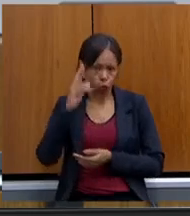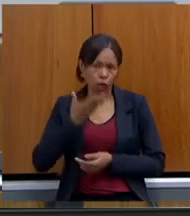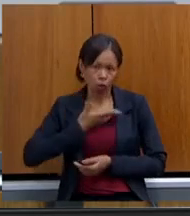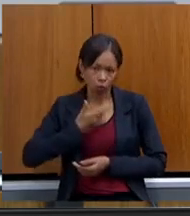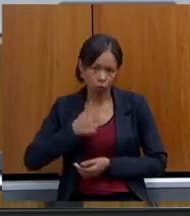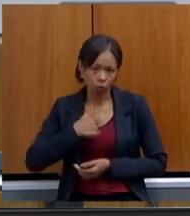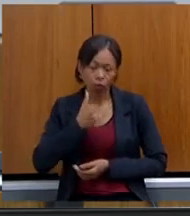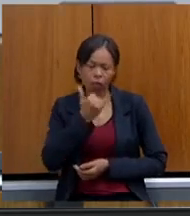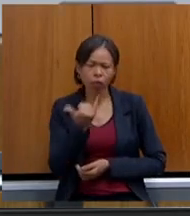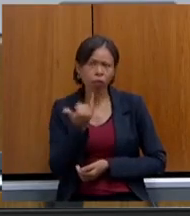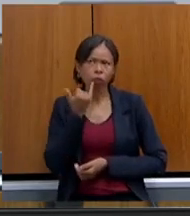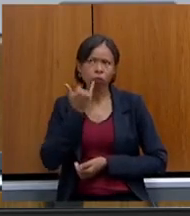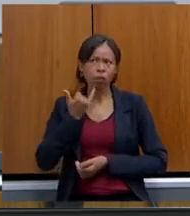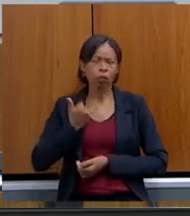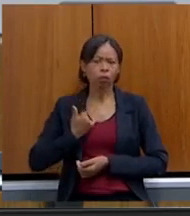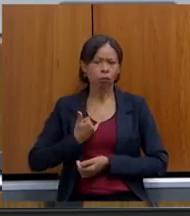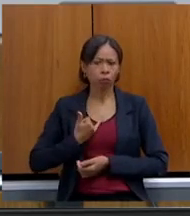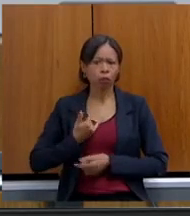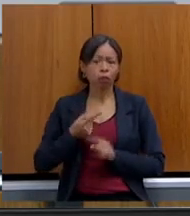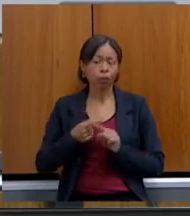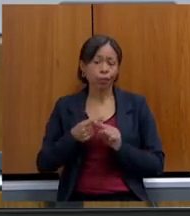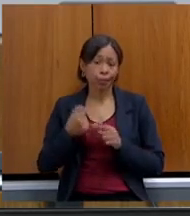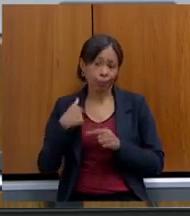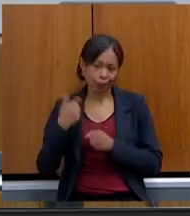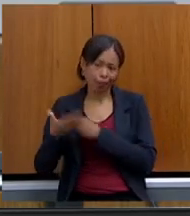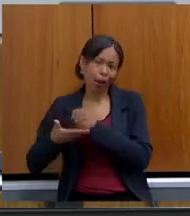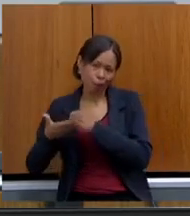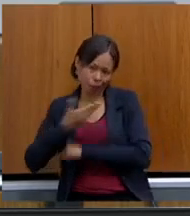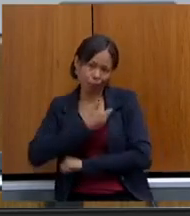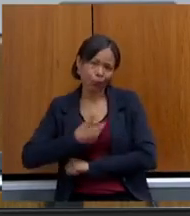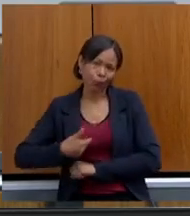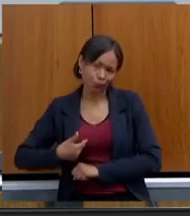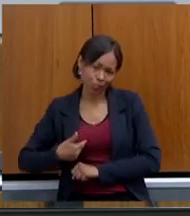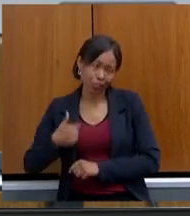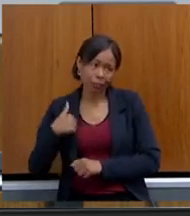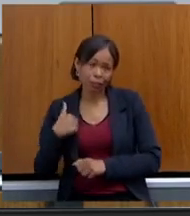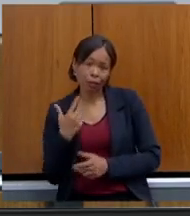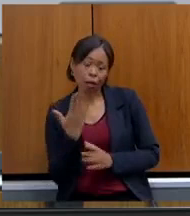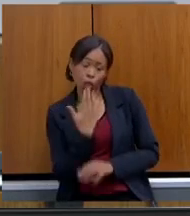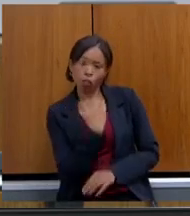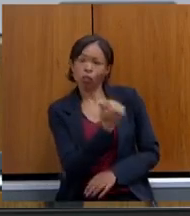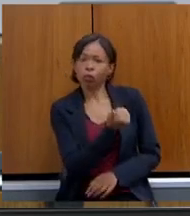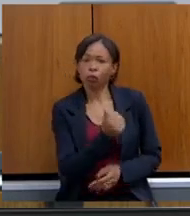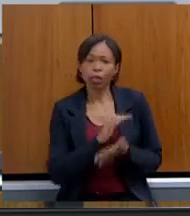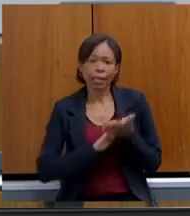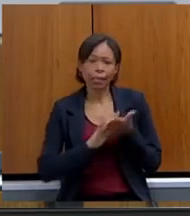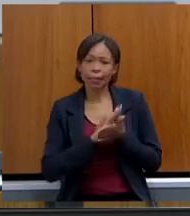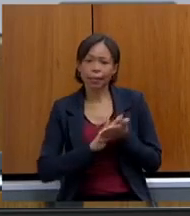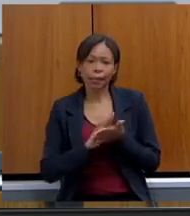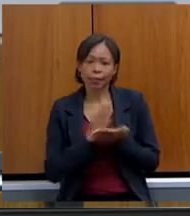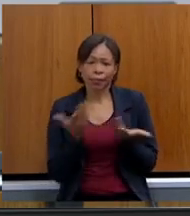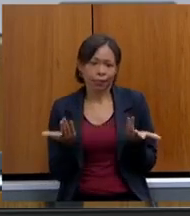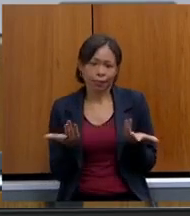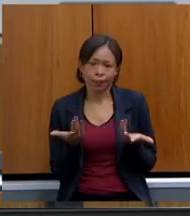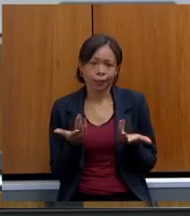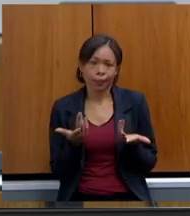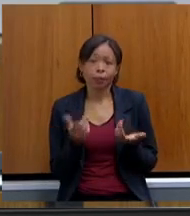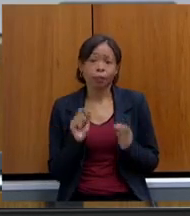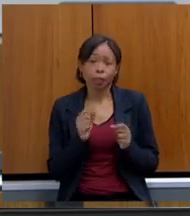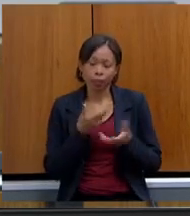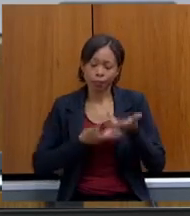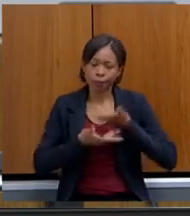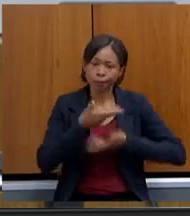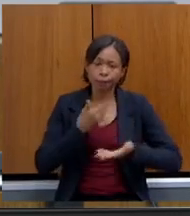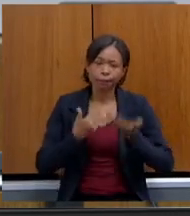eu fiquei um pouco vendido né porque por pertencer à base de governos e não ter se o chamado aí pelas pelo governo para que a gente pudesse